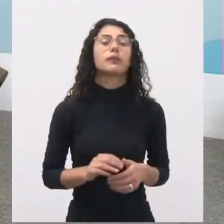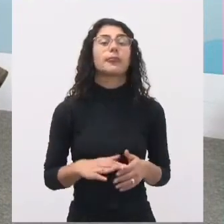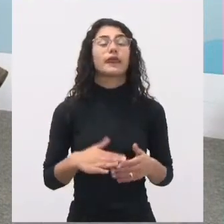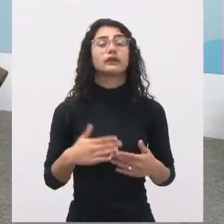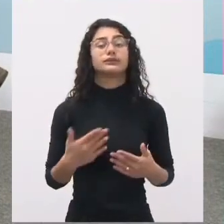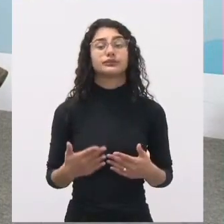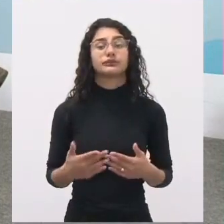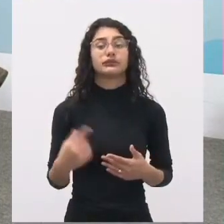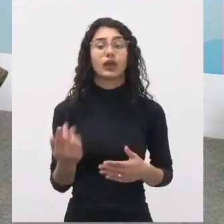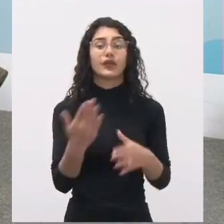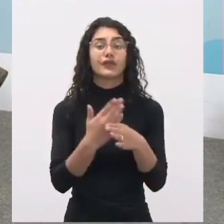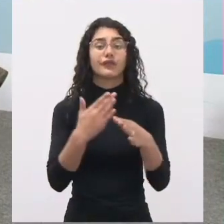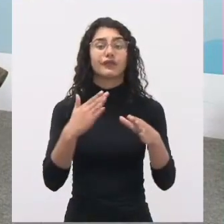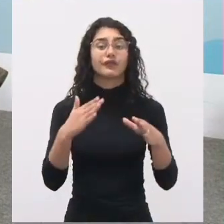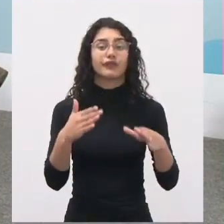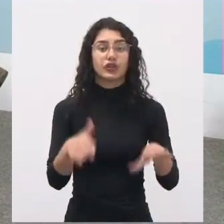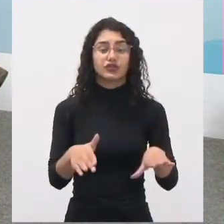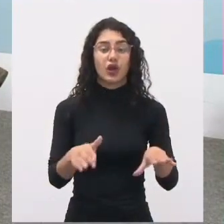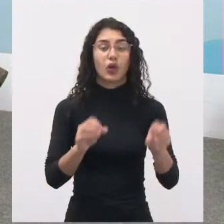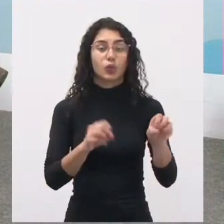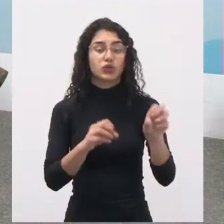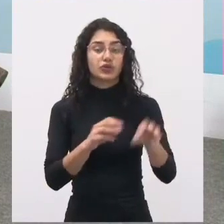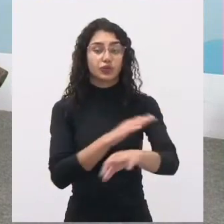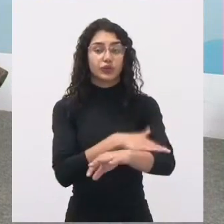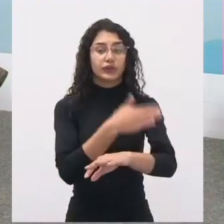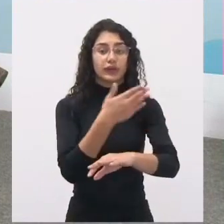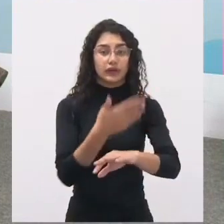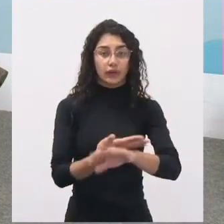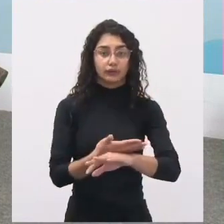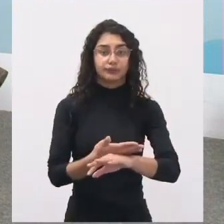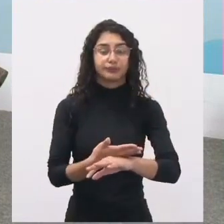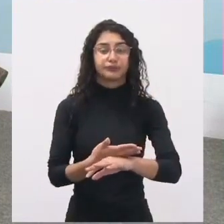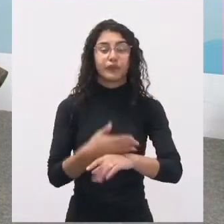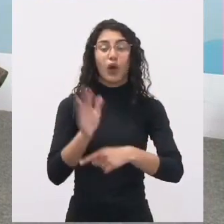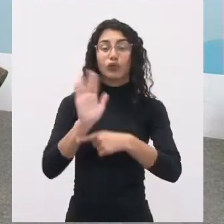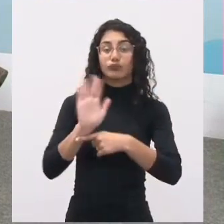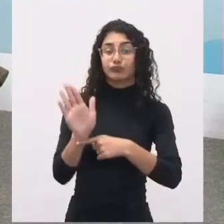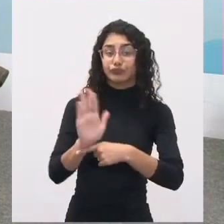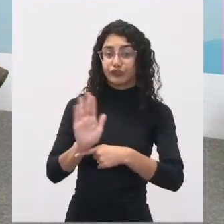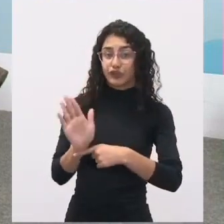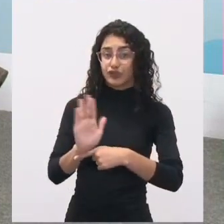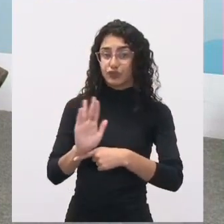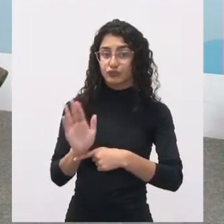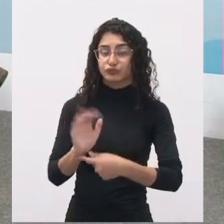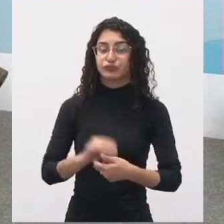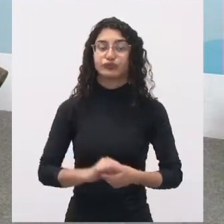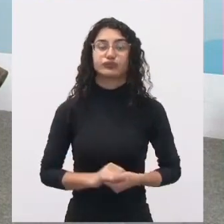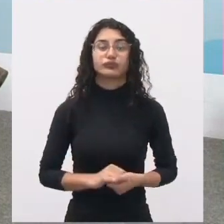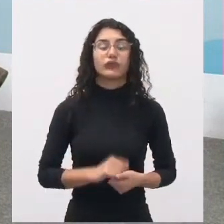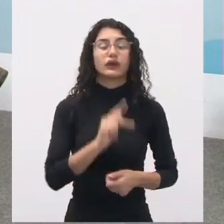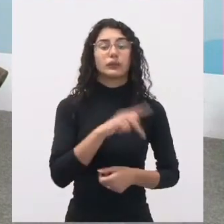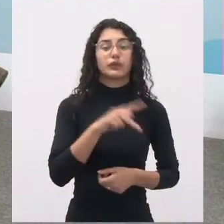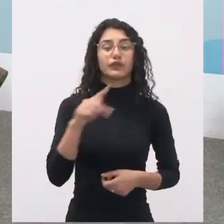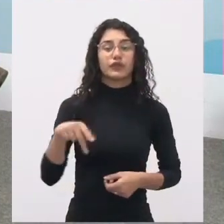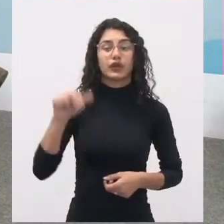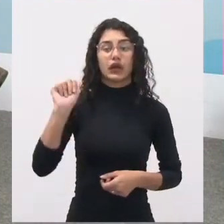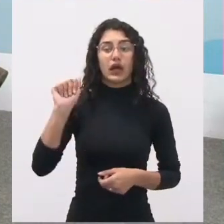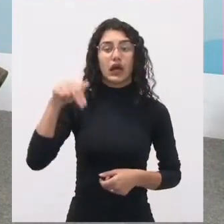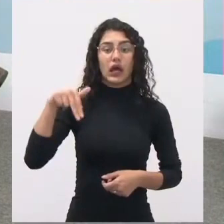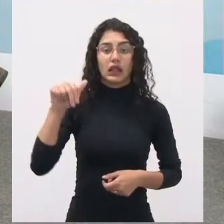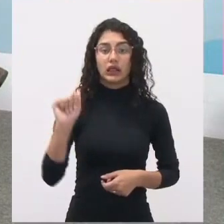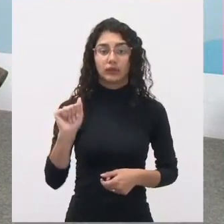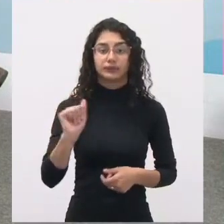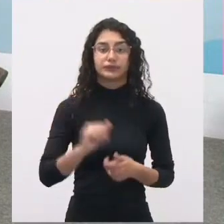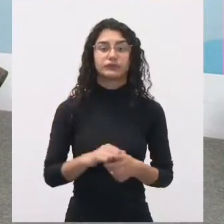para a gente fechar essa parte da educação integral, nós vamos passar um vídeo, né, da professora Ana Penido,